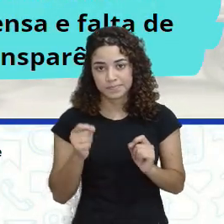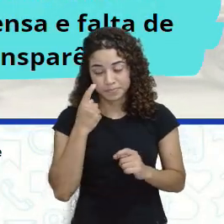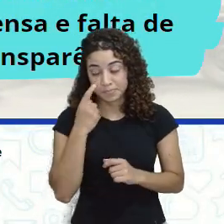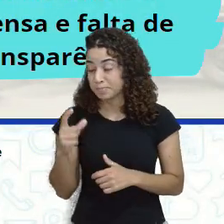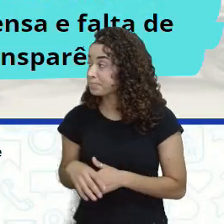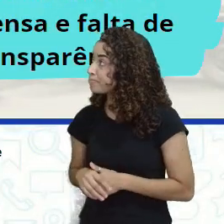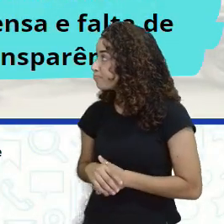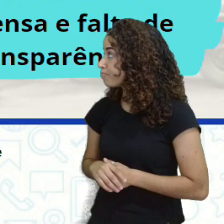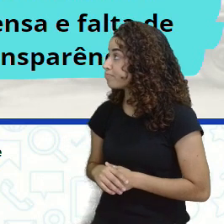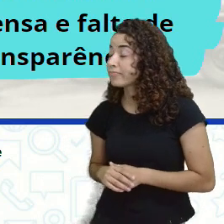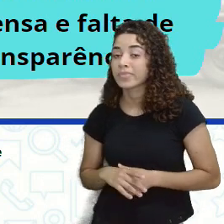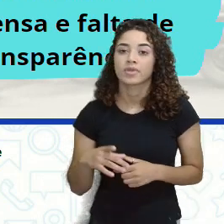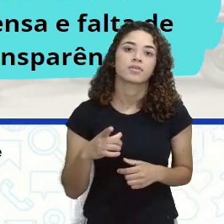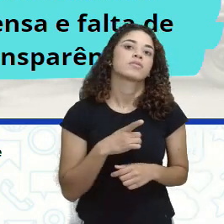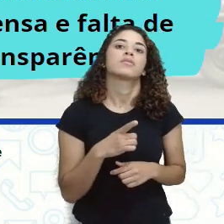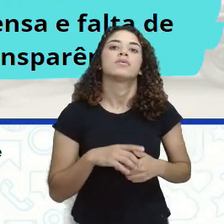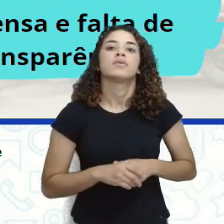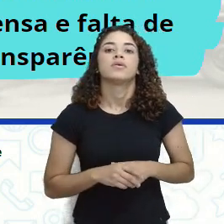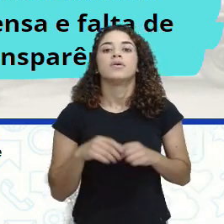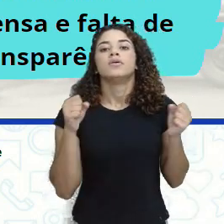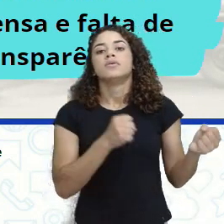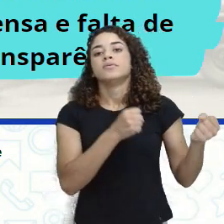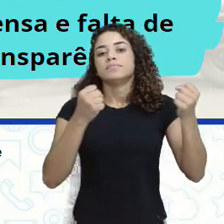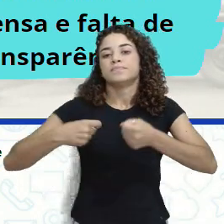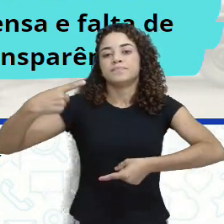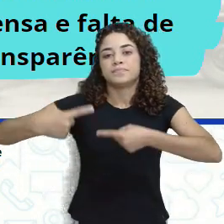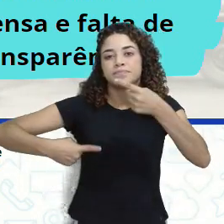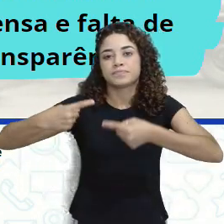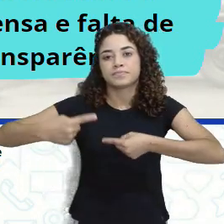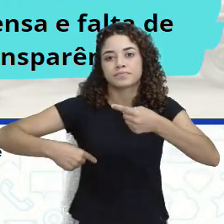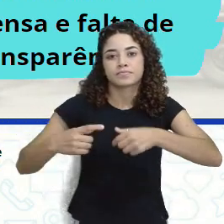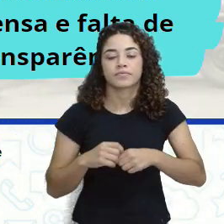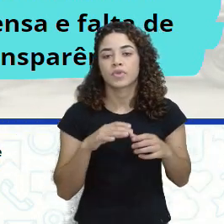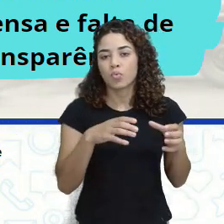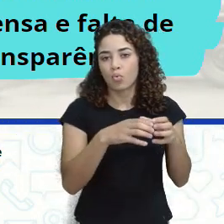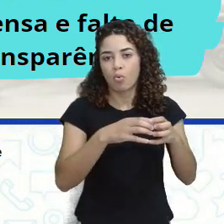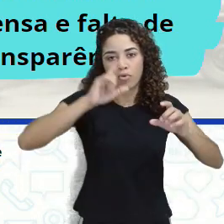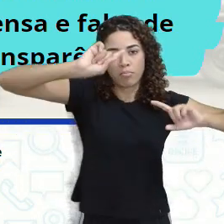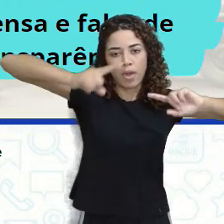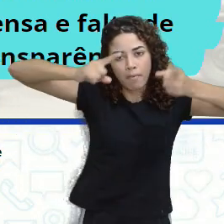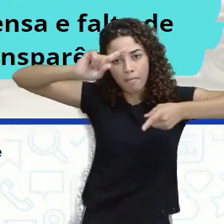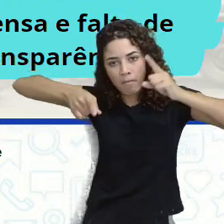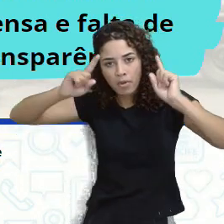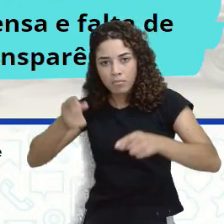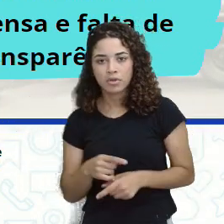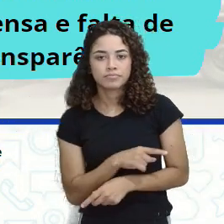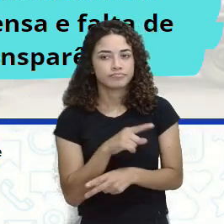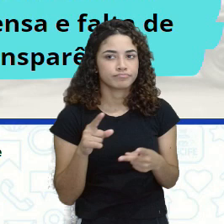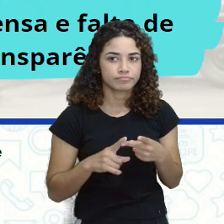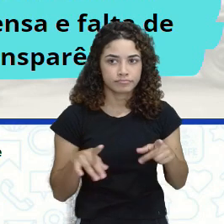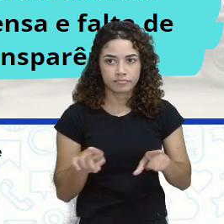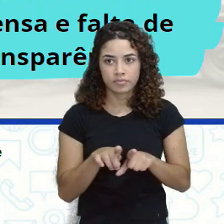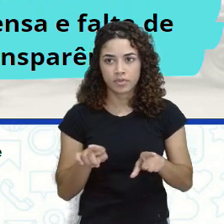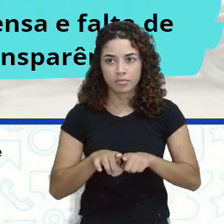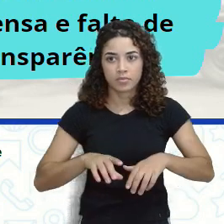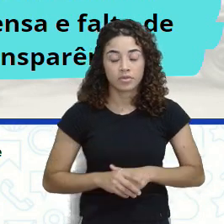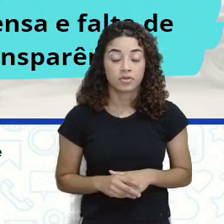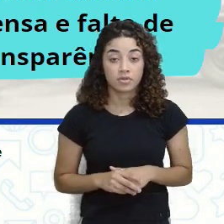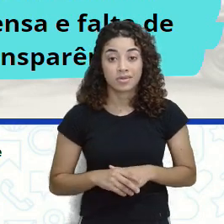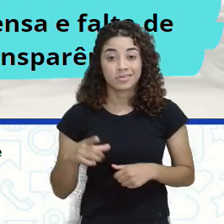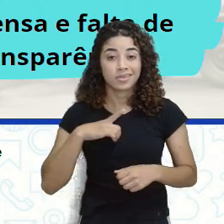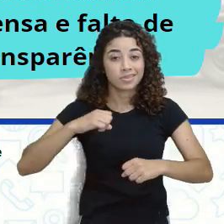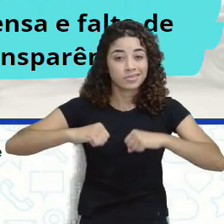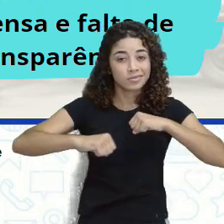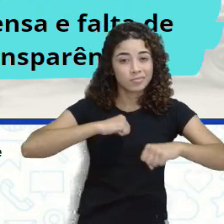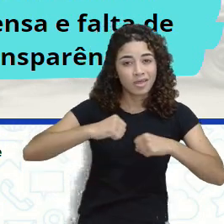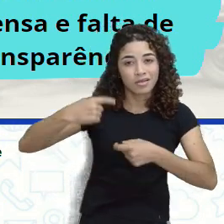ditatorial. Então, veja, concentração de poder político nas mãos de um pequeno grupo, limitação e inexistência